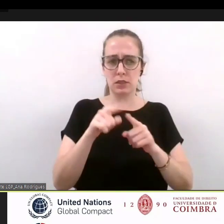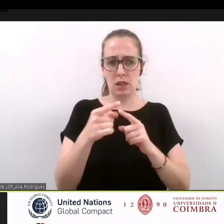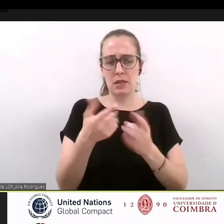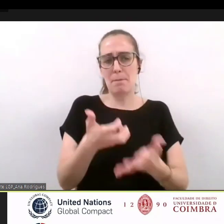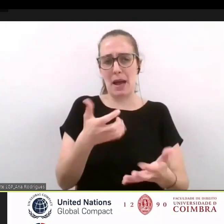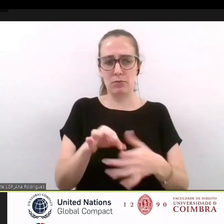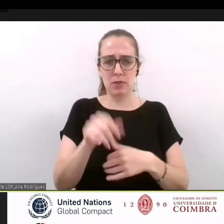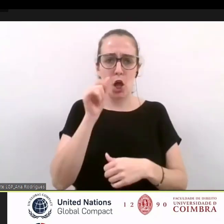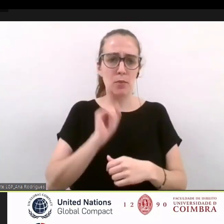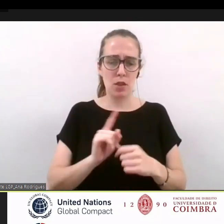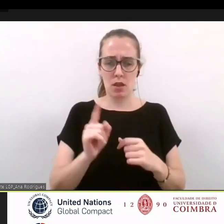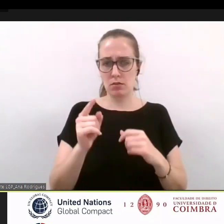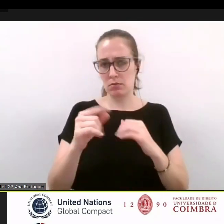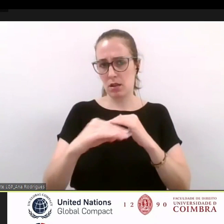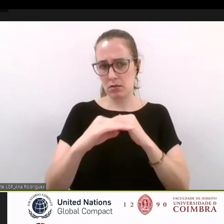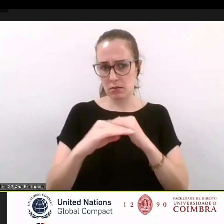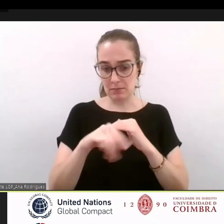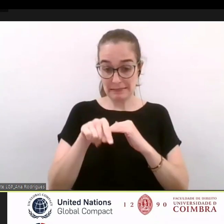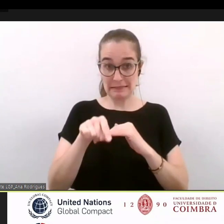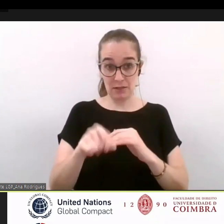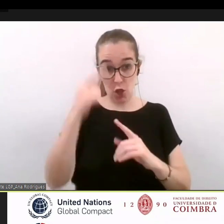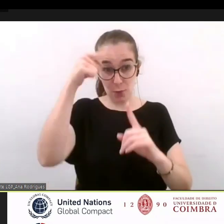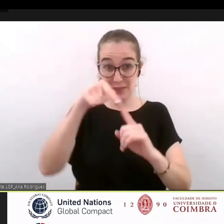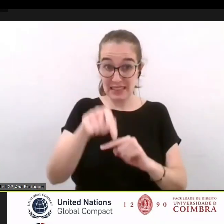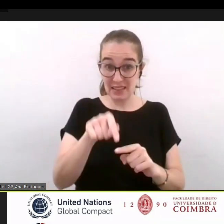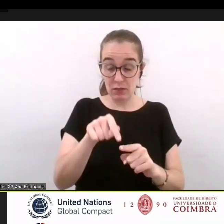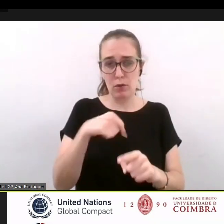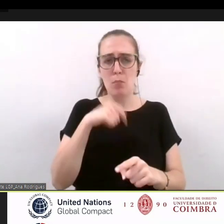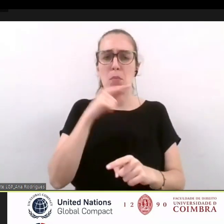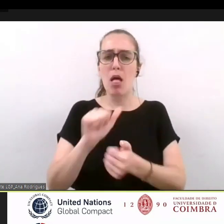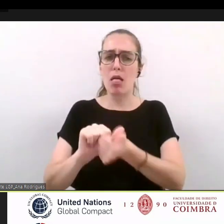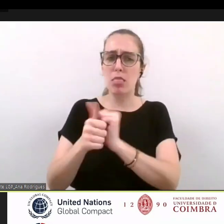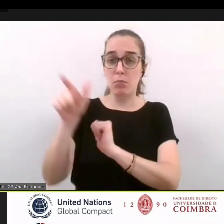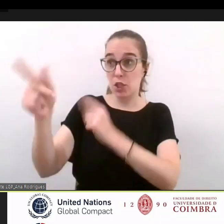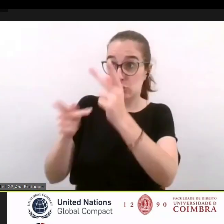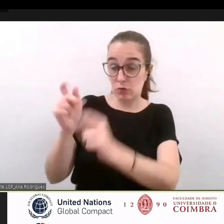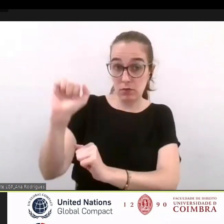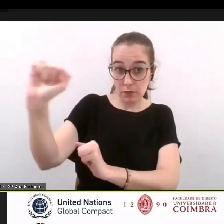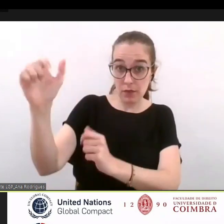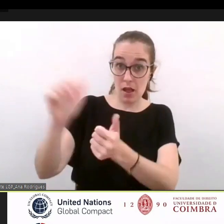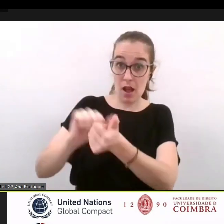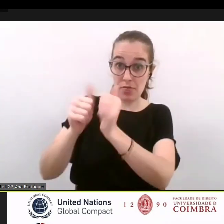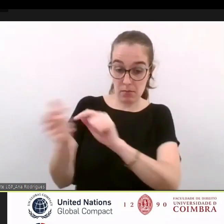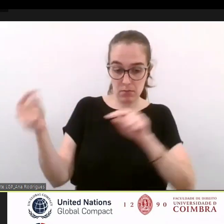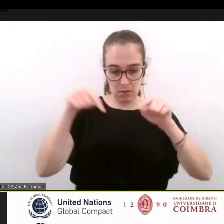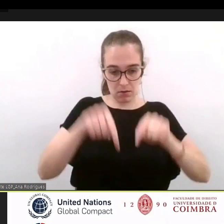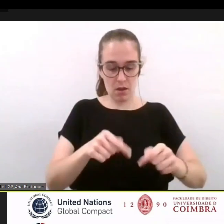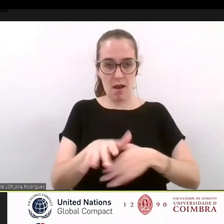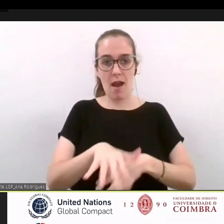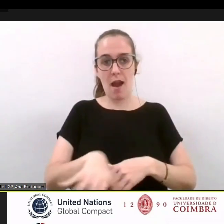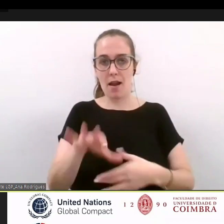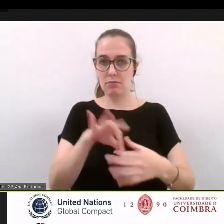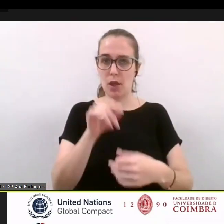nos efeitos sobre os objetivos de igualdade de género. Portanto, estas ferramentas que